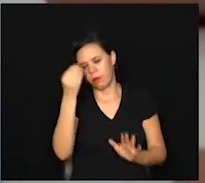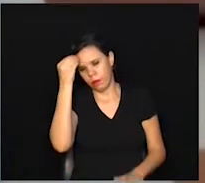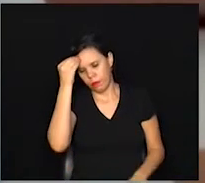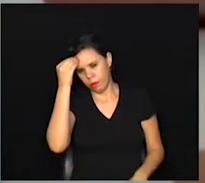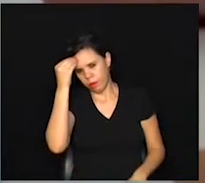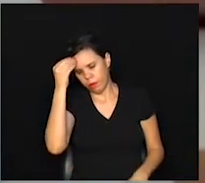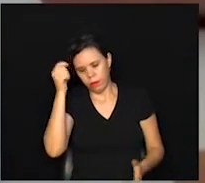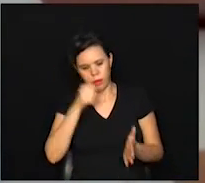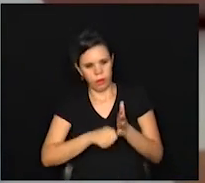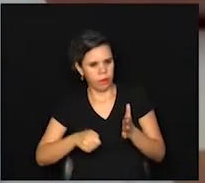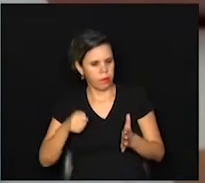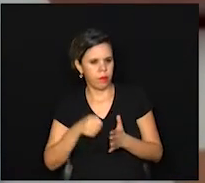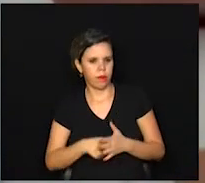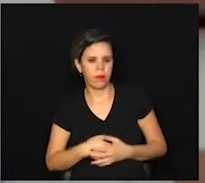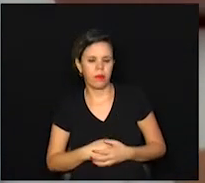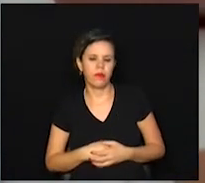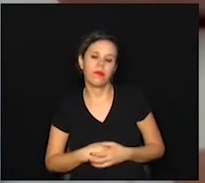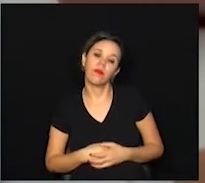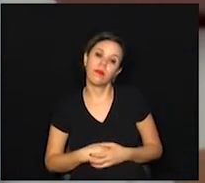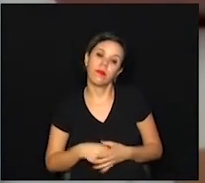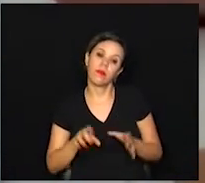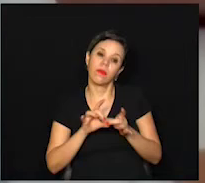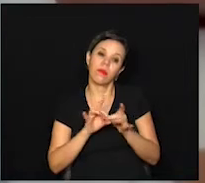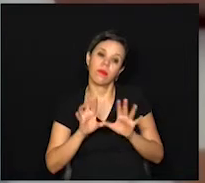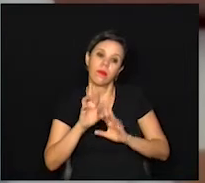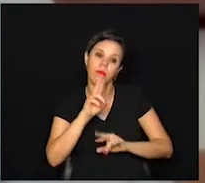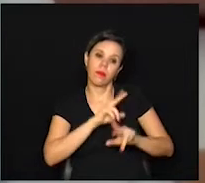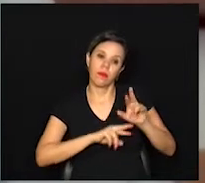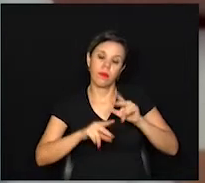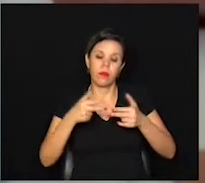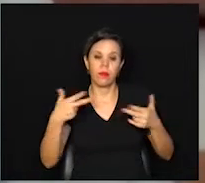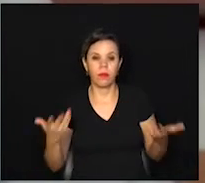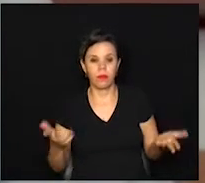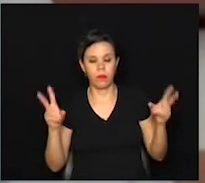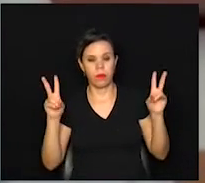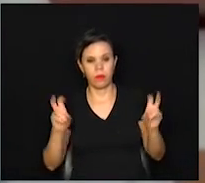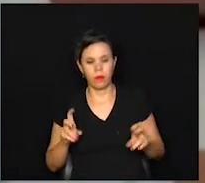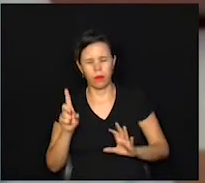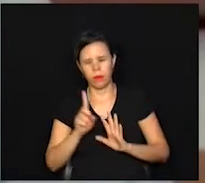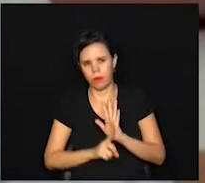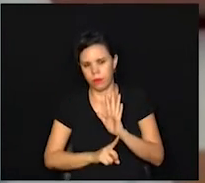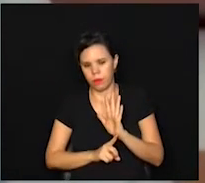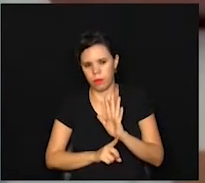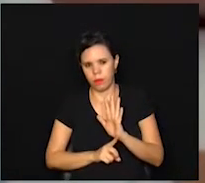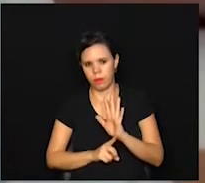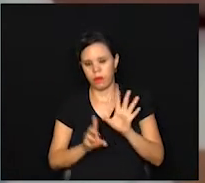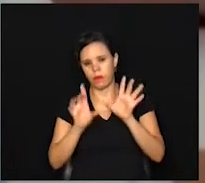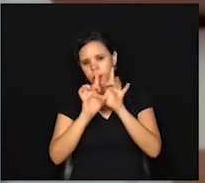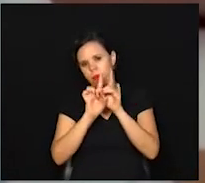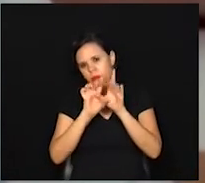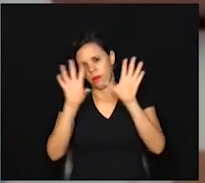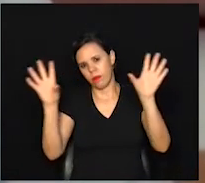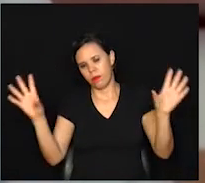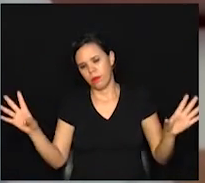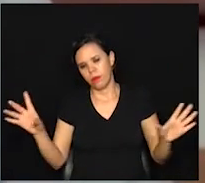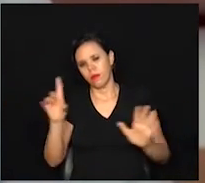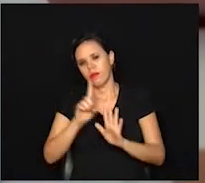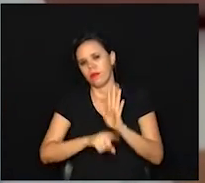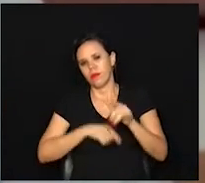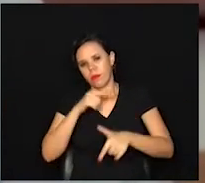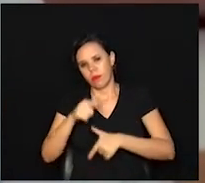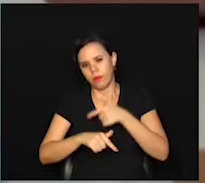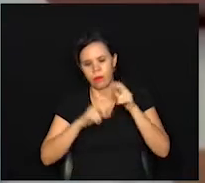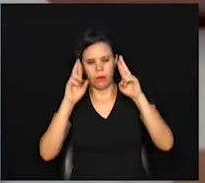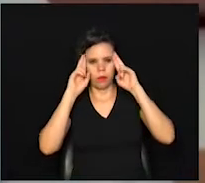luta e nessa batalha, e o que permitiu diversos avanços relacionados ao direito à liberdade, direito ao trabalho